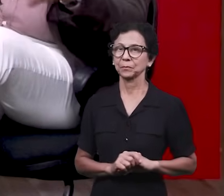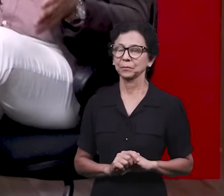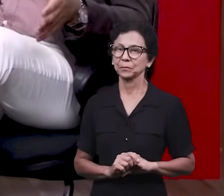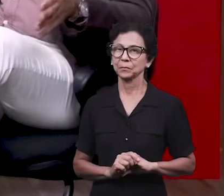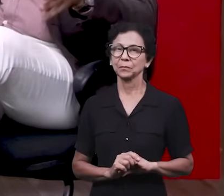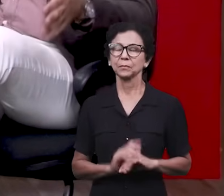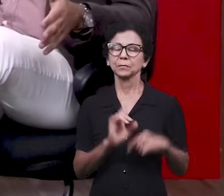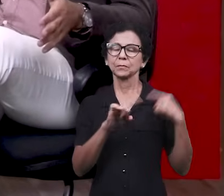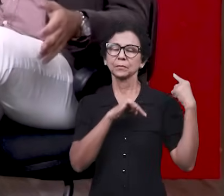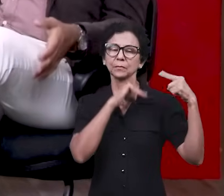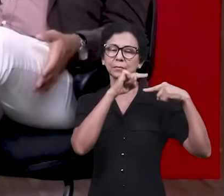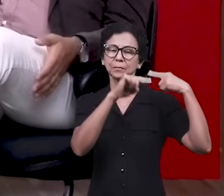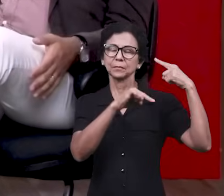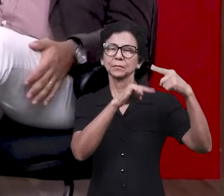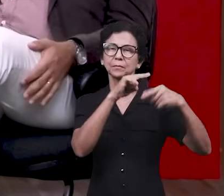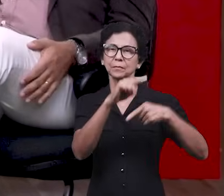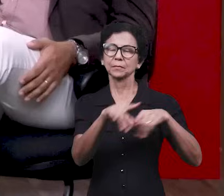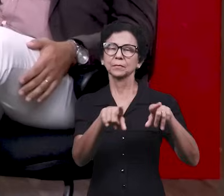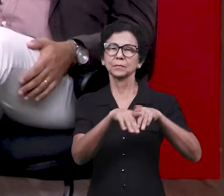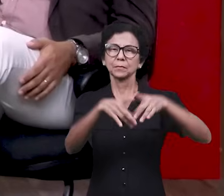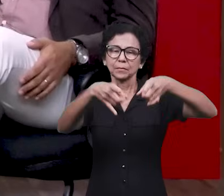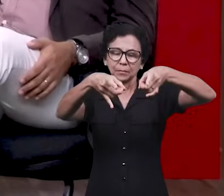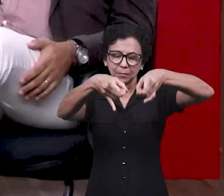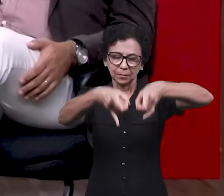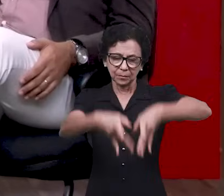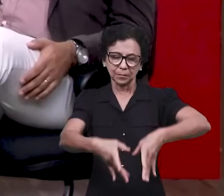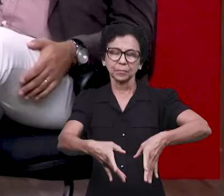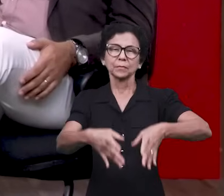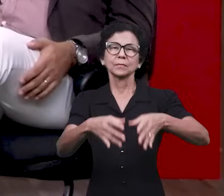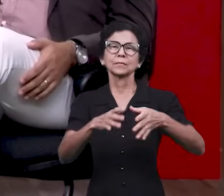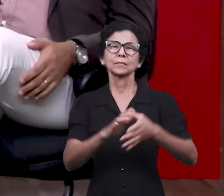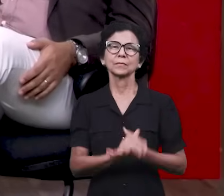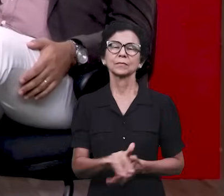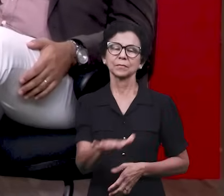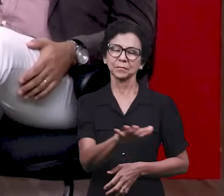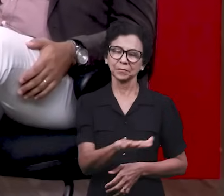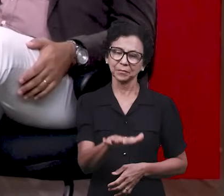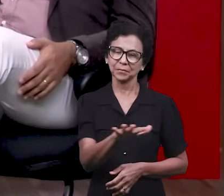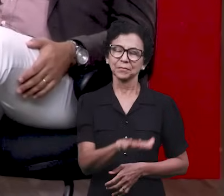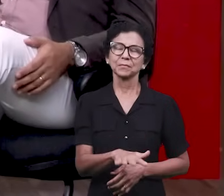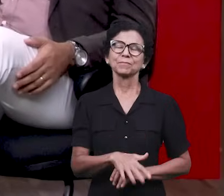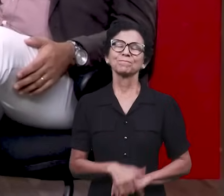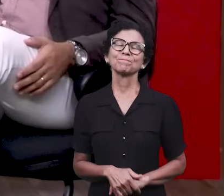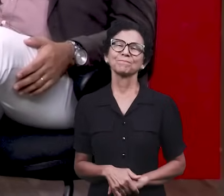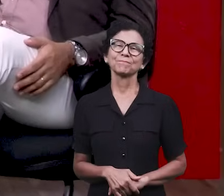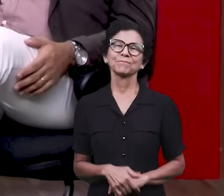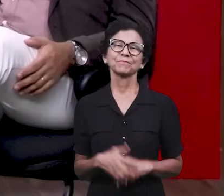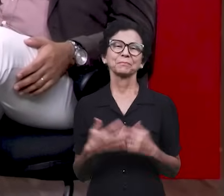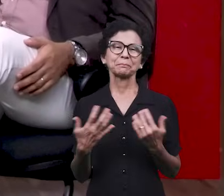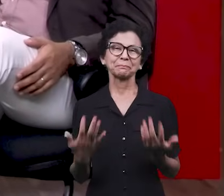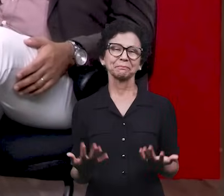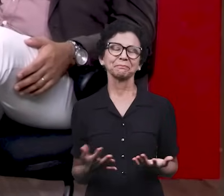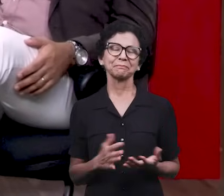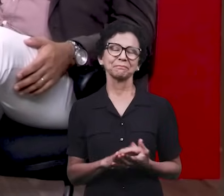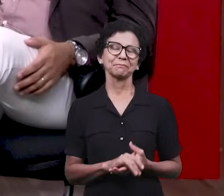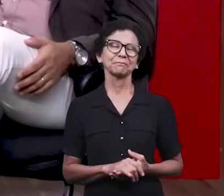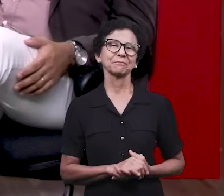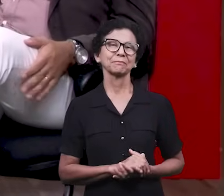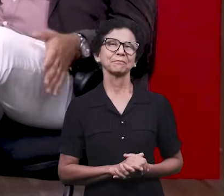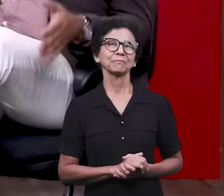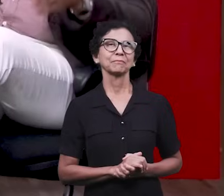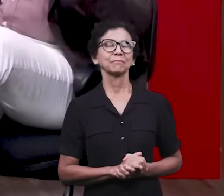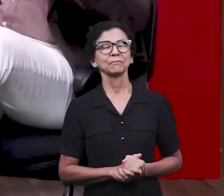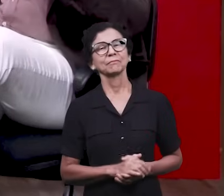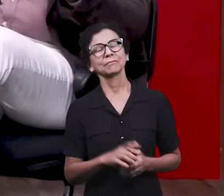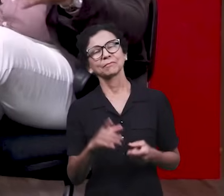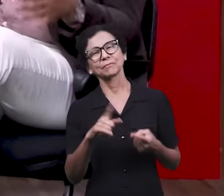na mesma região. Então nós temos ali as figuras, não é, de Isaque, não é? Nós temos a figura de Jacó,